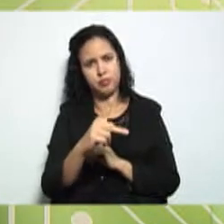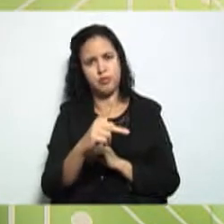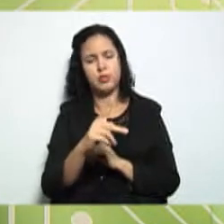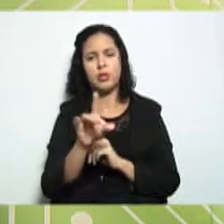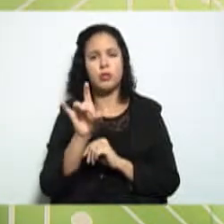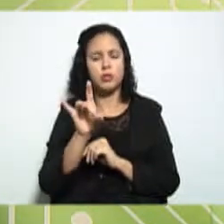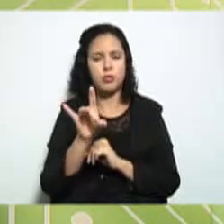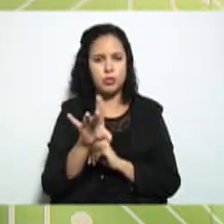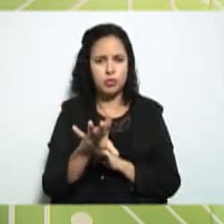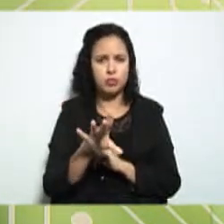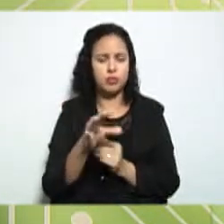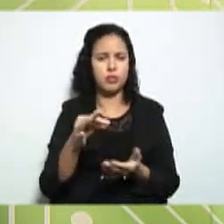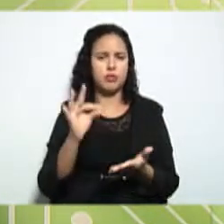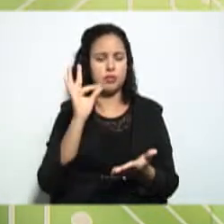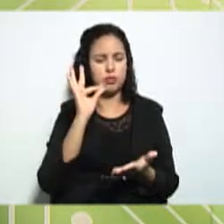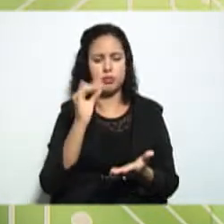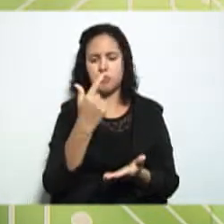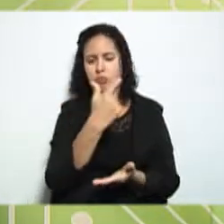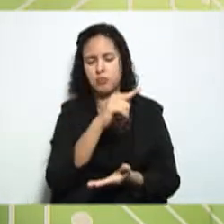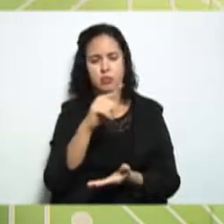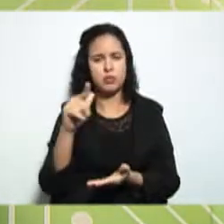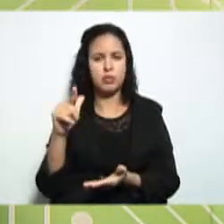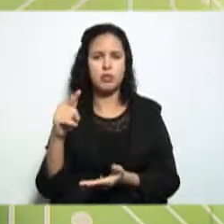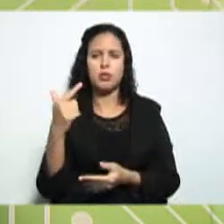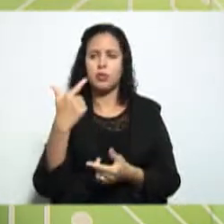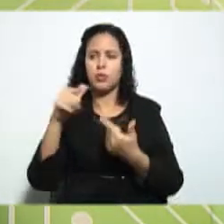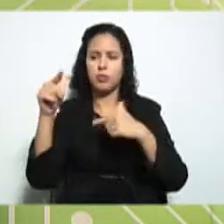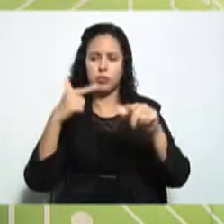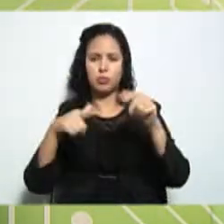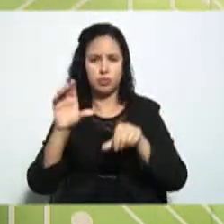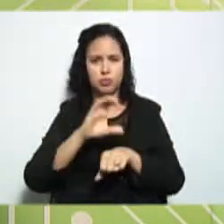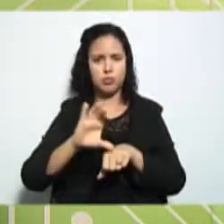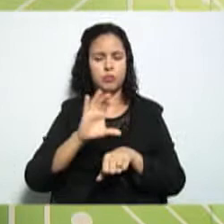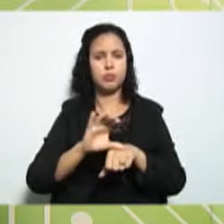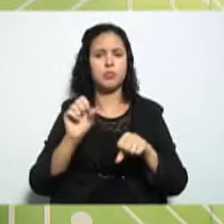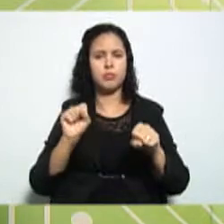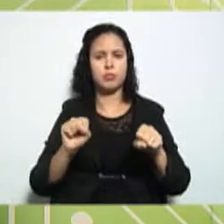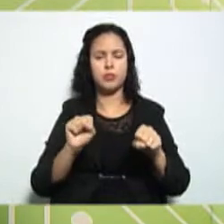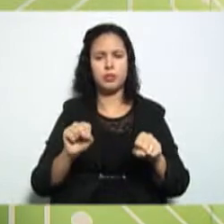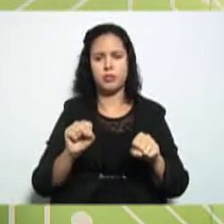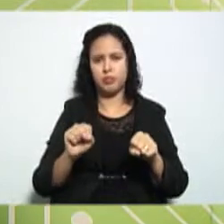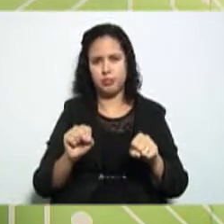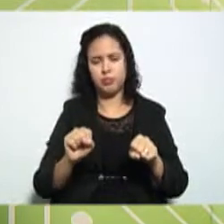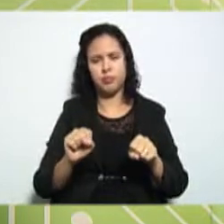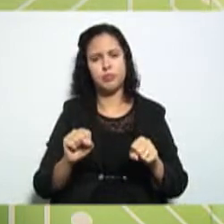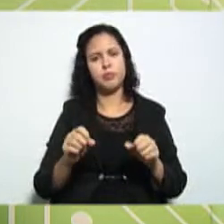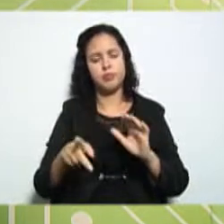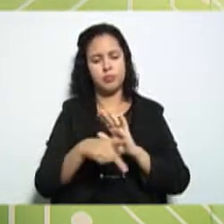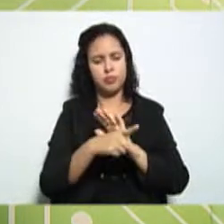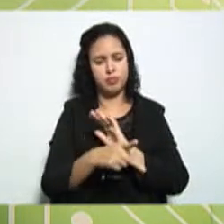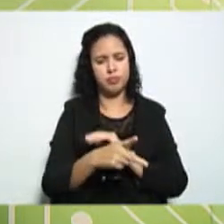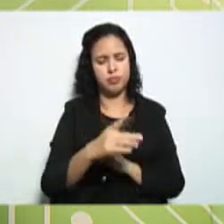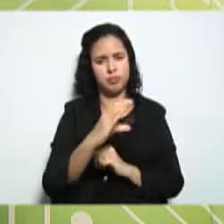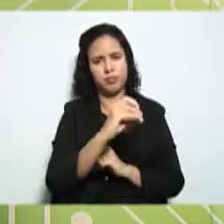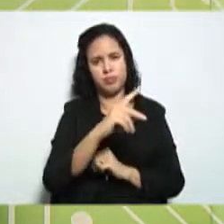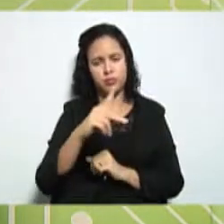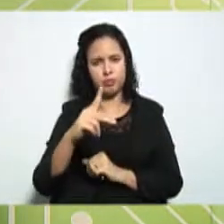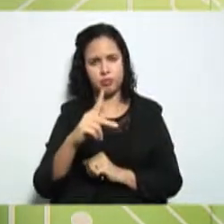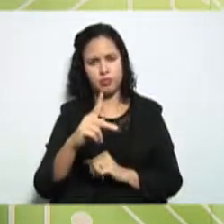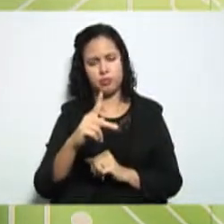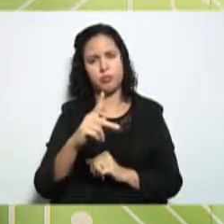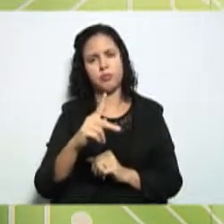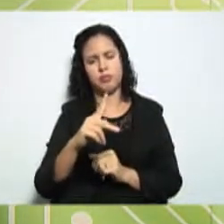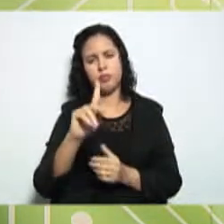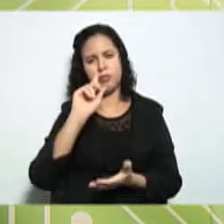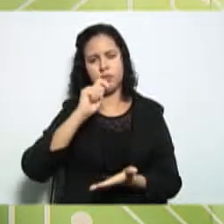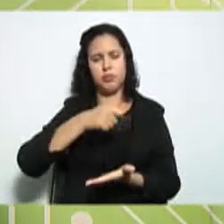sobre café, ela pode trazer outras capacitações. A intenção aqui é que seja trazido o curso que a cooperativa vai decidir na forma da votação